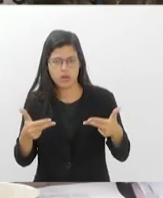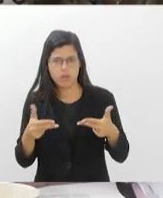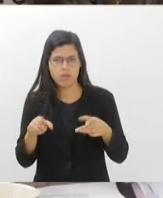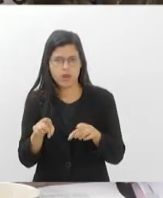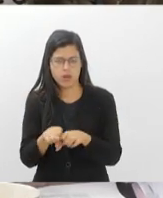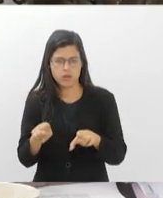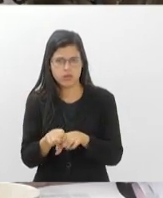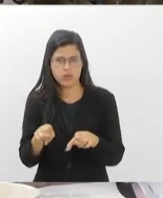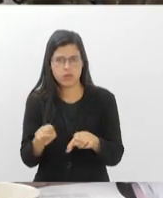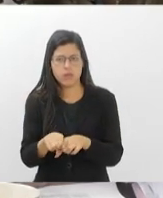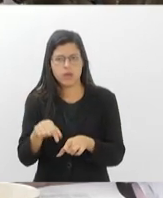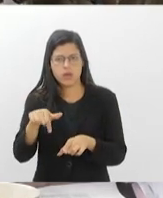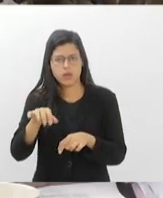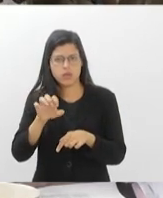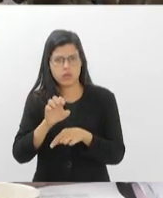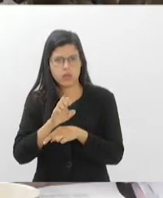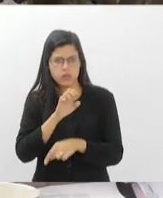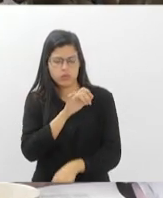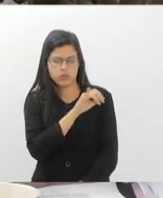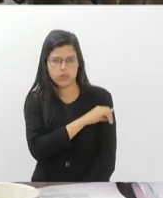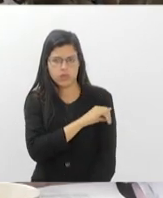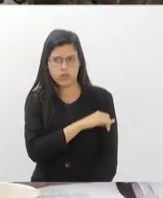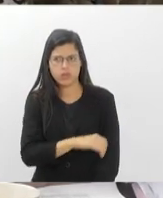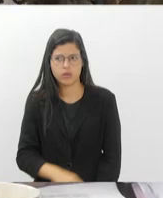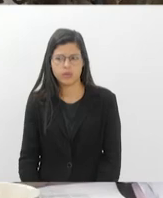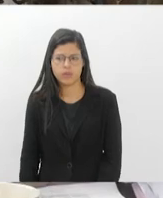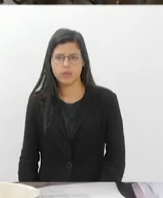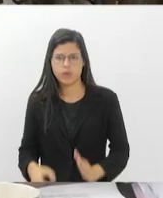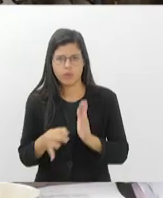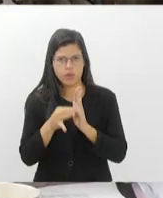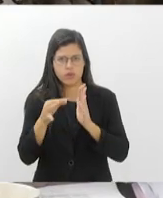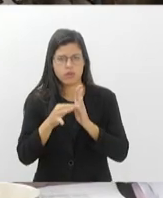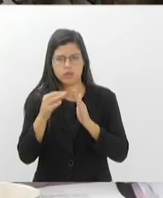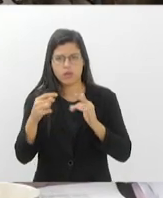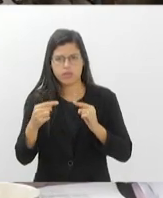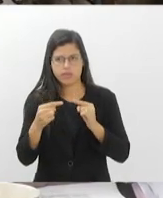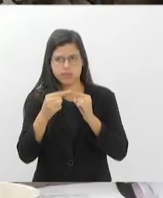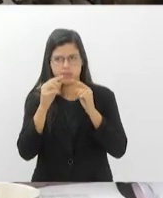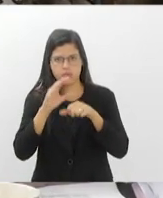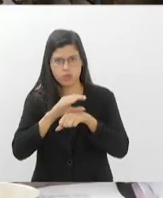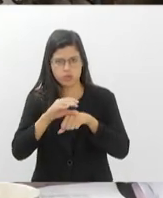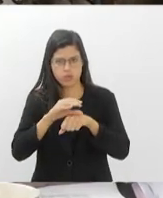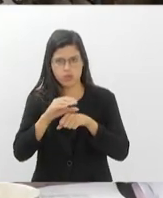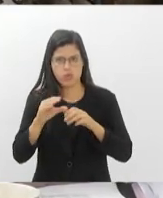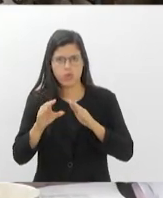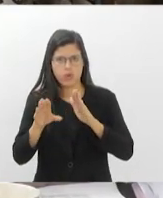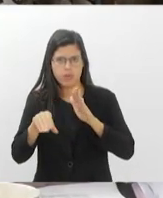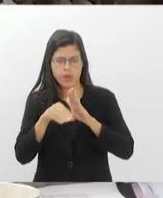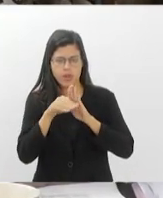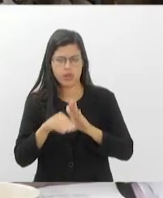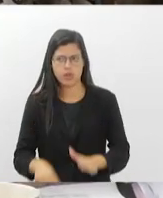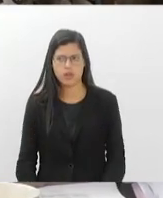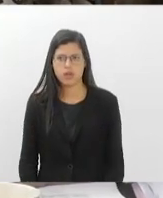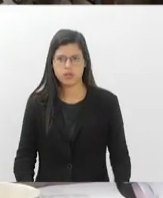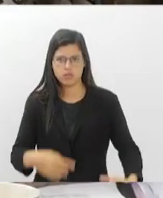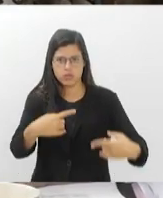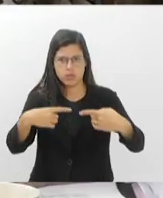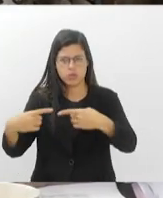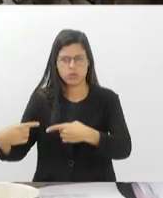prestadores de serviço no estado do Rio de Janeiro. O parecer é pela constitucionalidade com emenda. Em